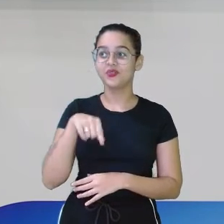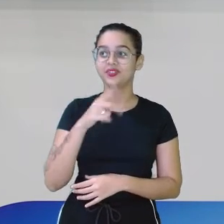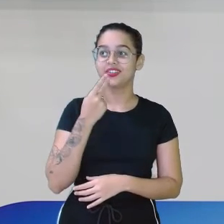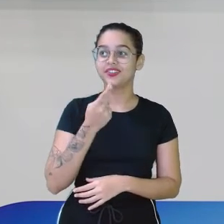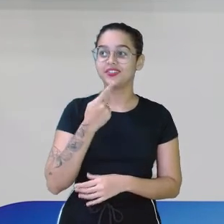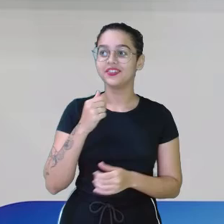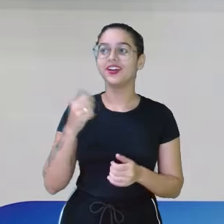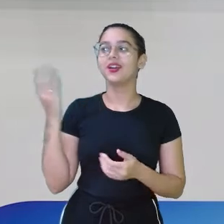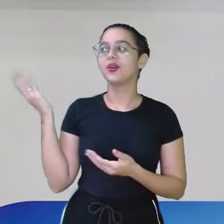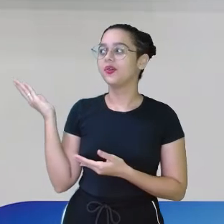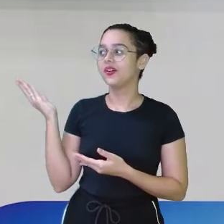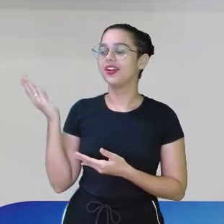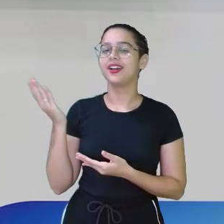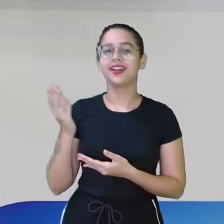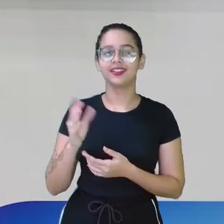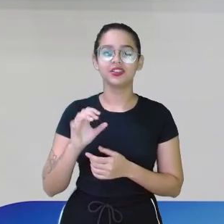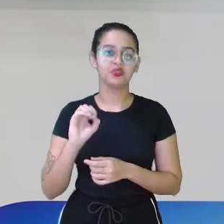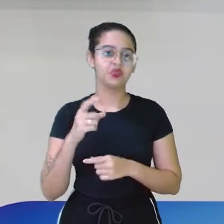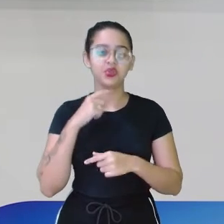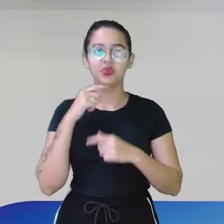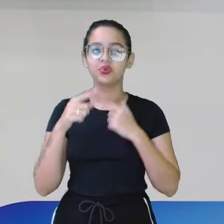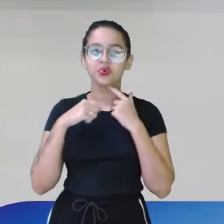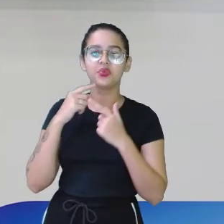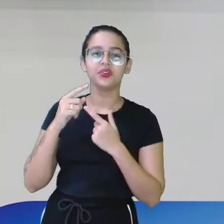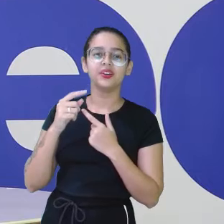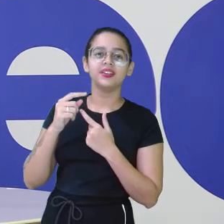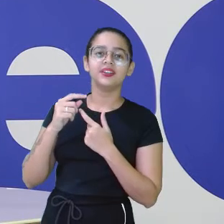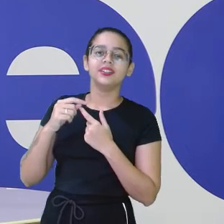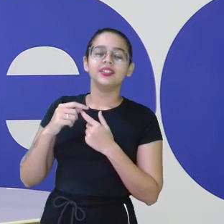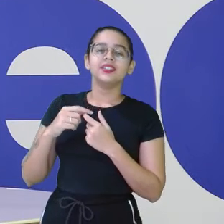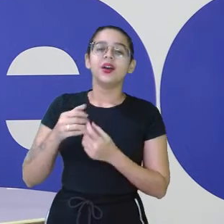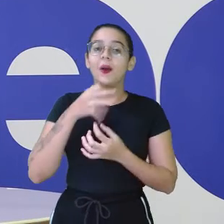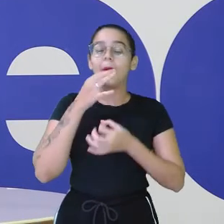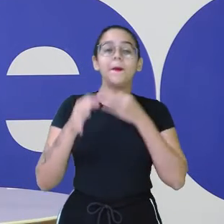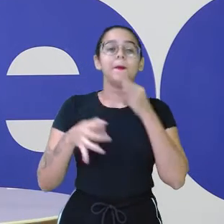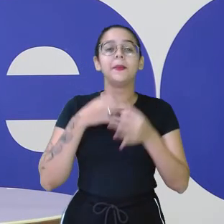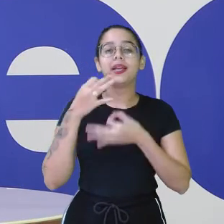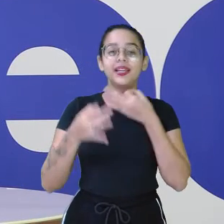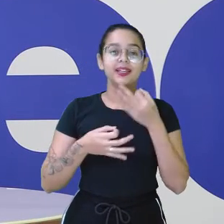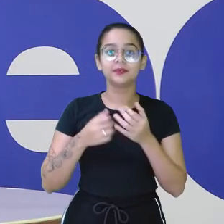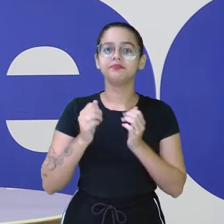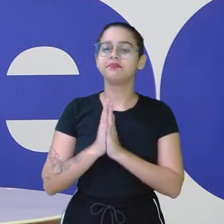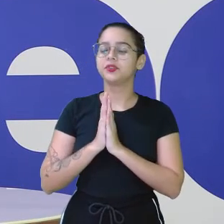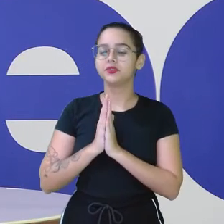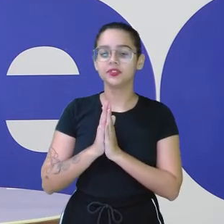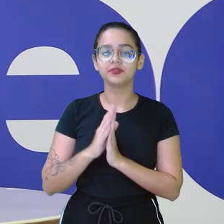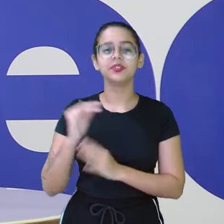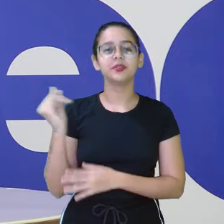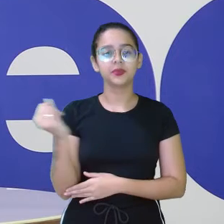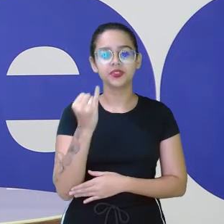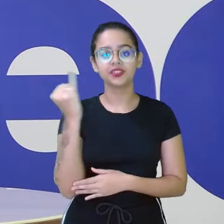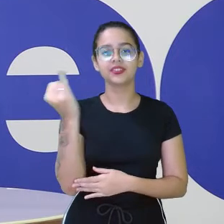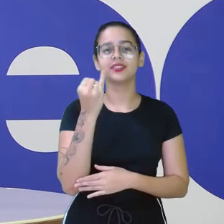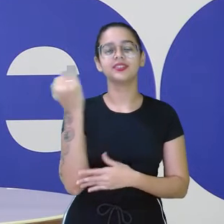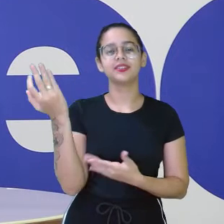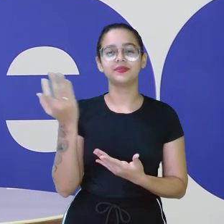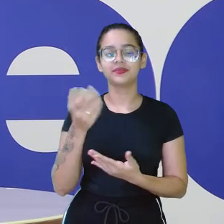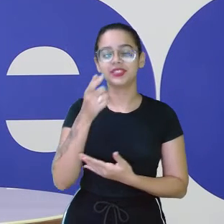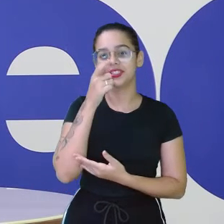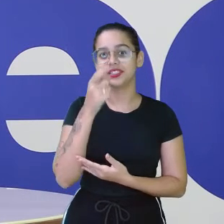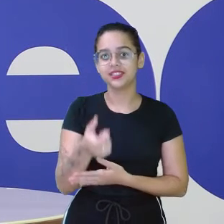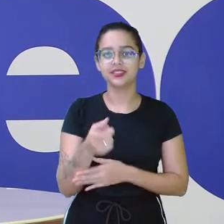com ela. Tire alguma dúvida, né, Van? Comente. Por favor, né, É gente? interessante É importante. esse assunto, é né? É